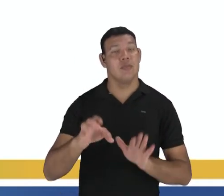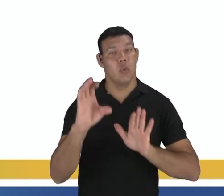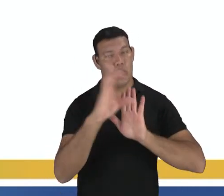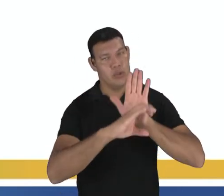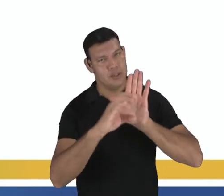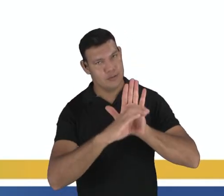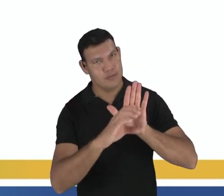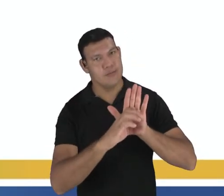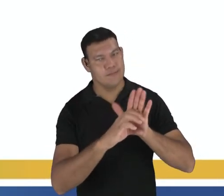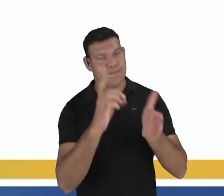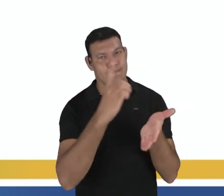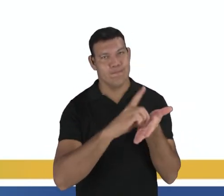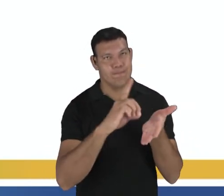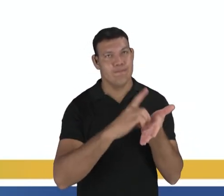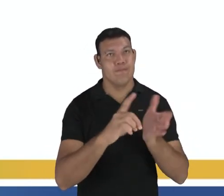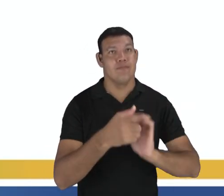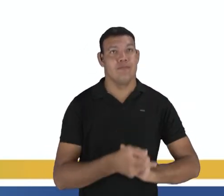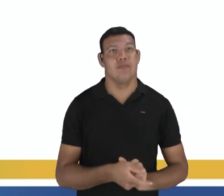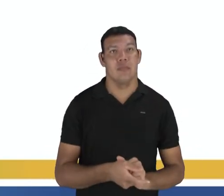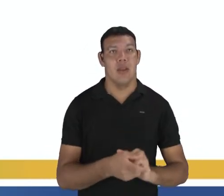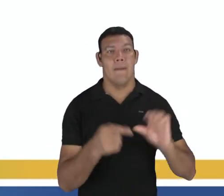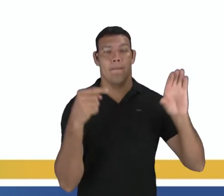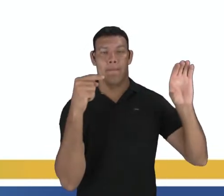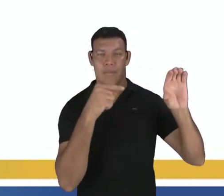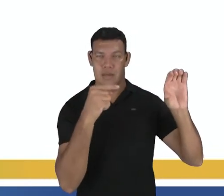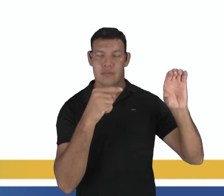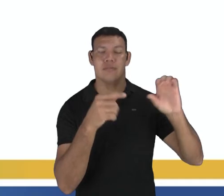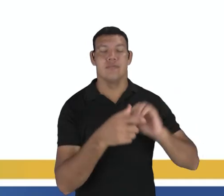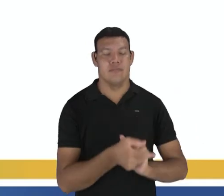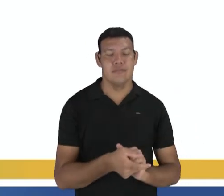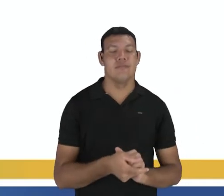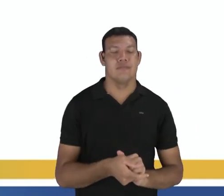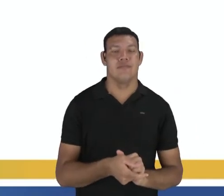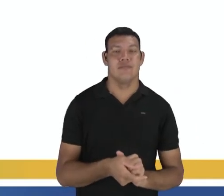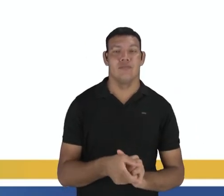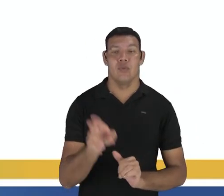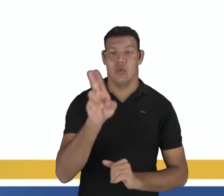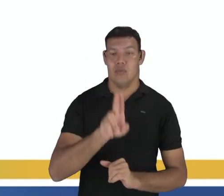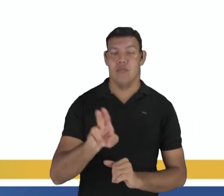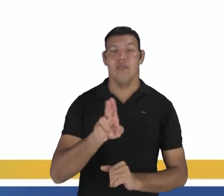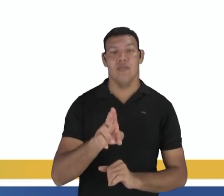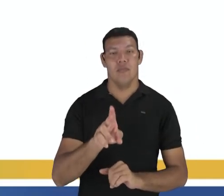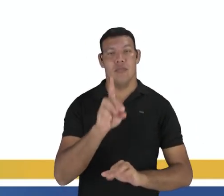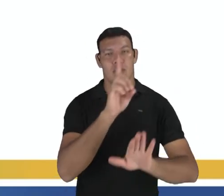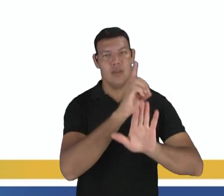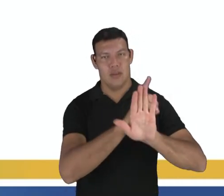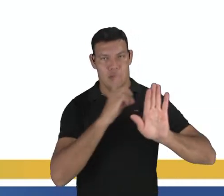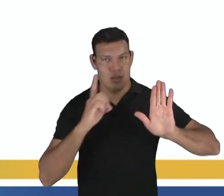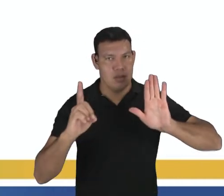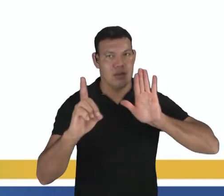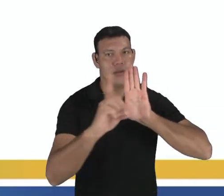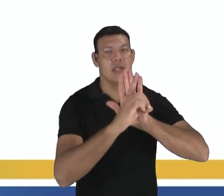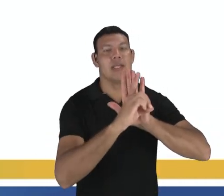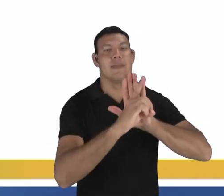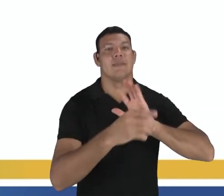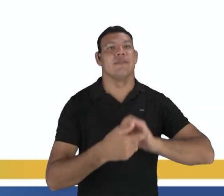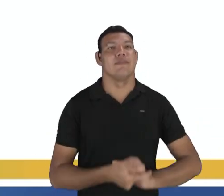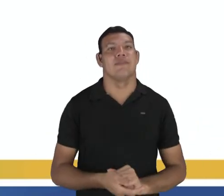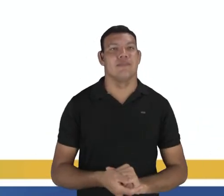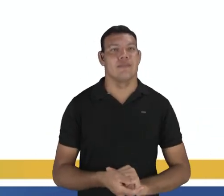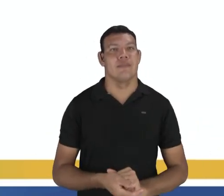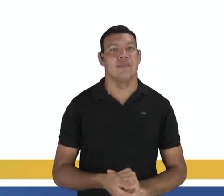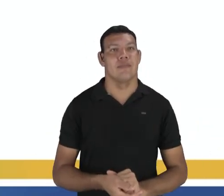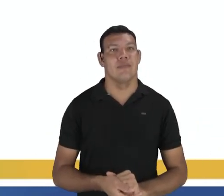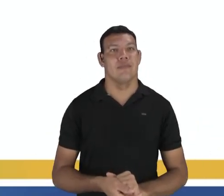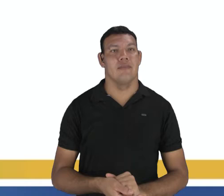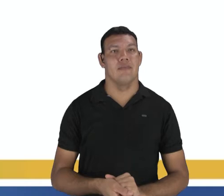trazendo um conceito. Então aí, nessa palavrinha ele está sendo utilizado no seu sentido